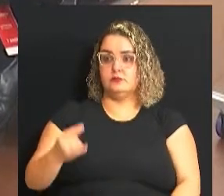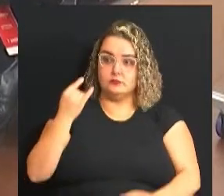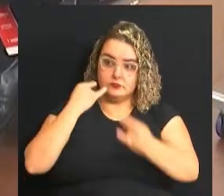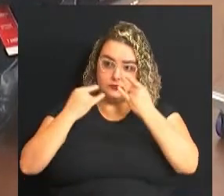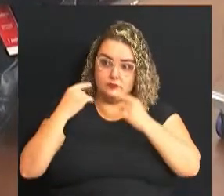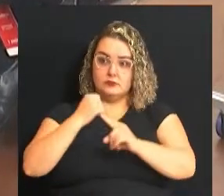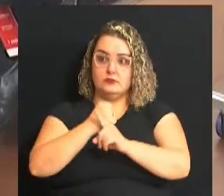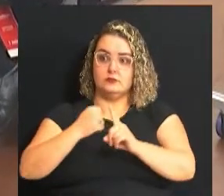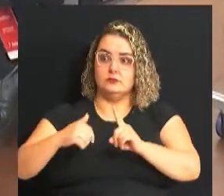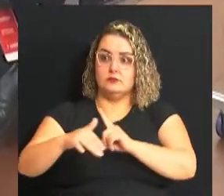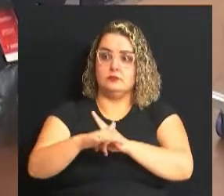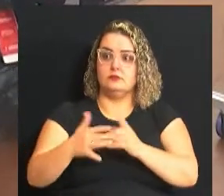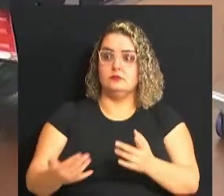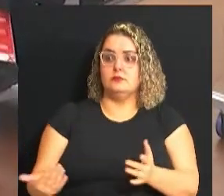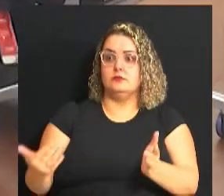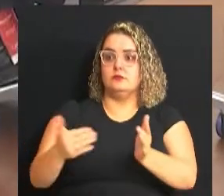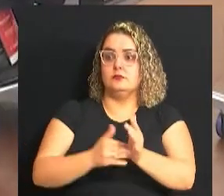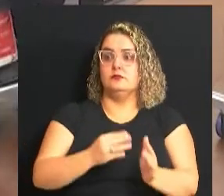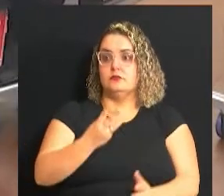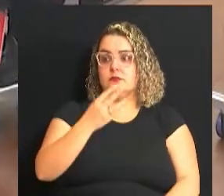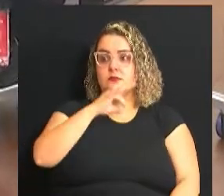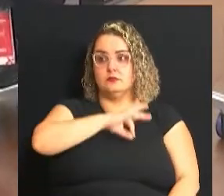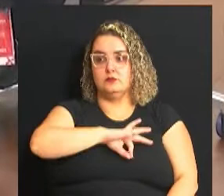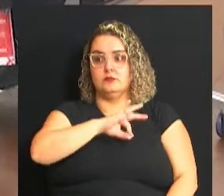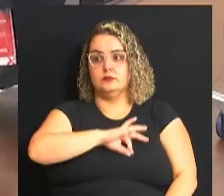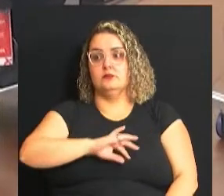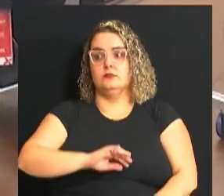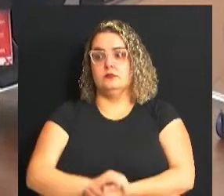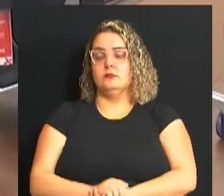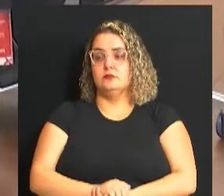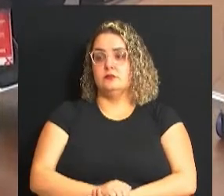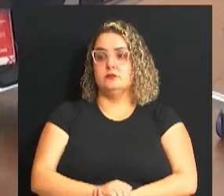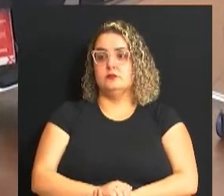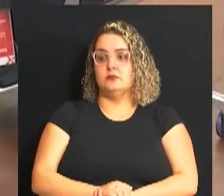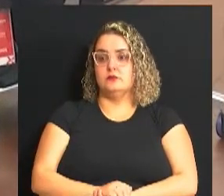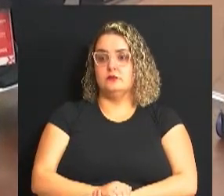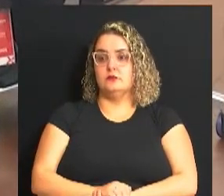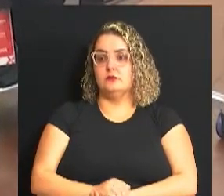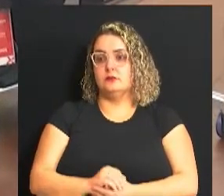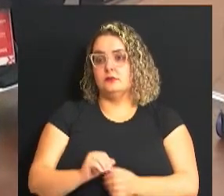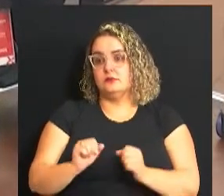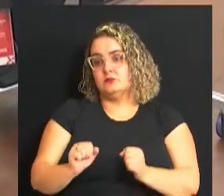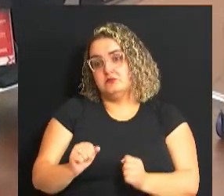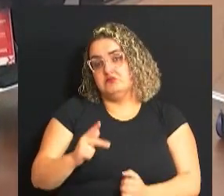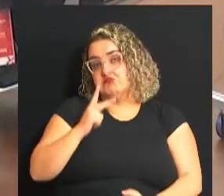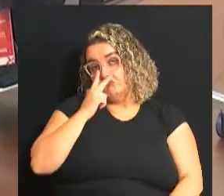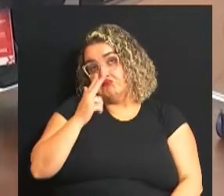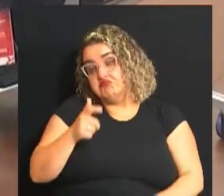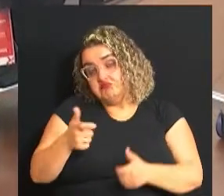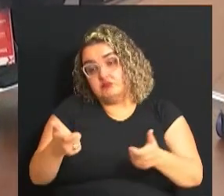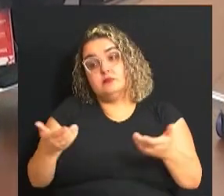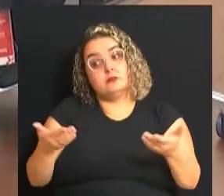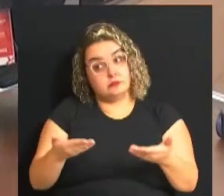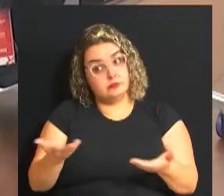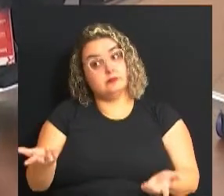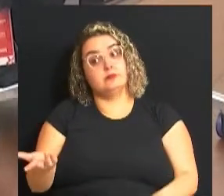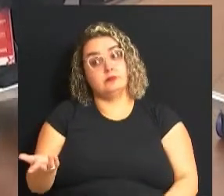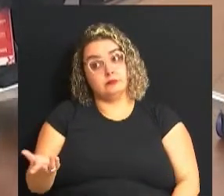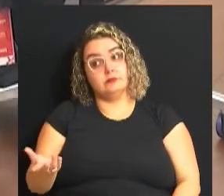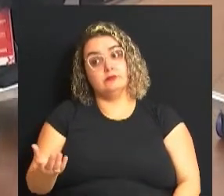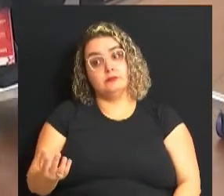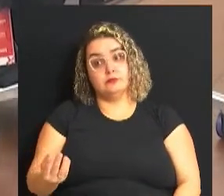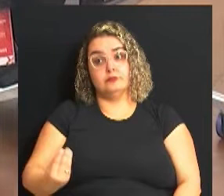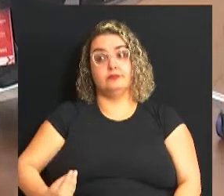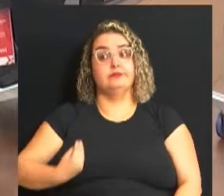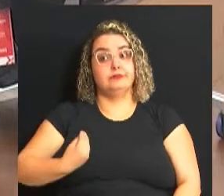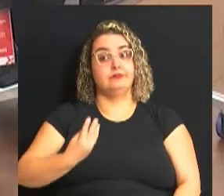aquelas com renda até 3 salários mínimos. Que pode parecer muito, mas hoje viver também com 3 salários